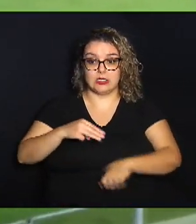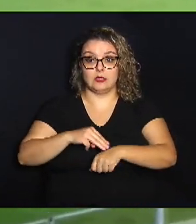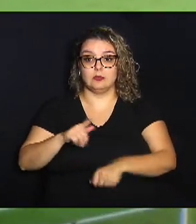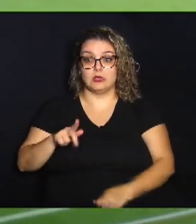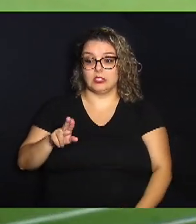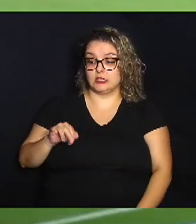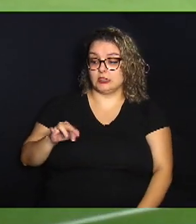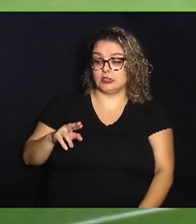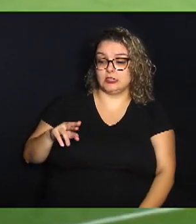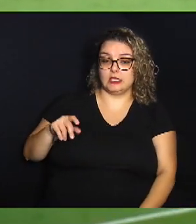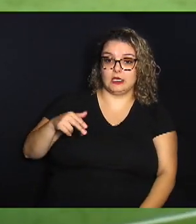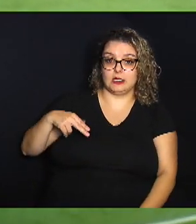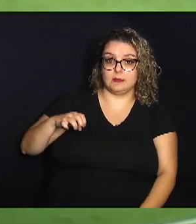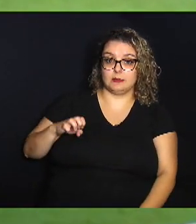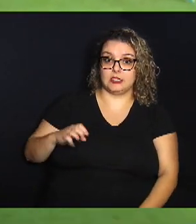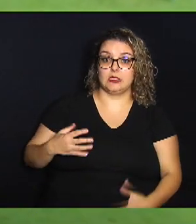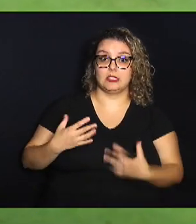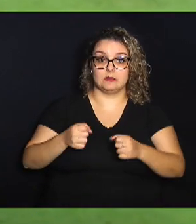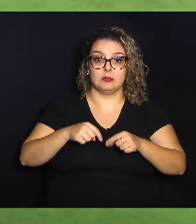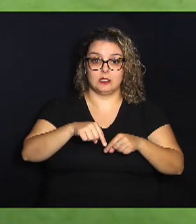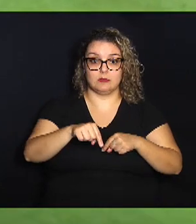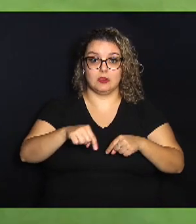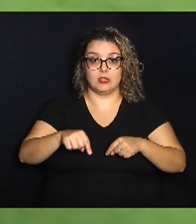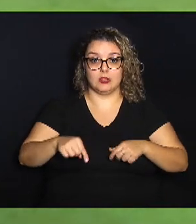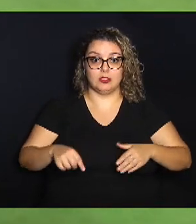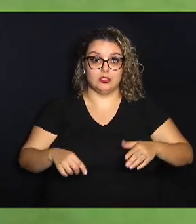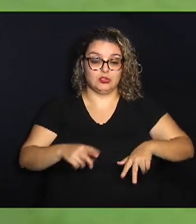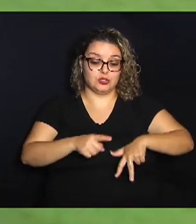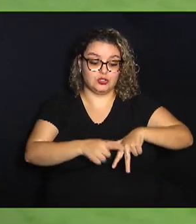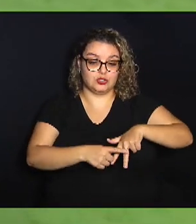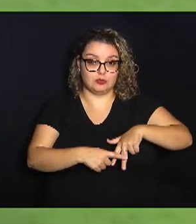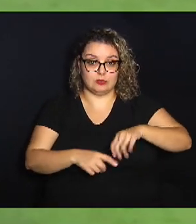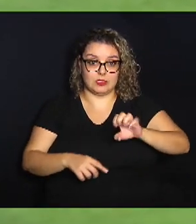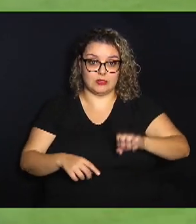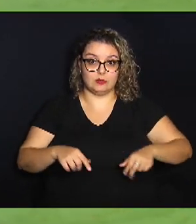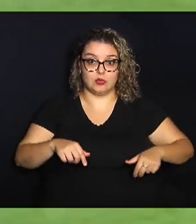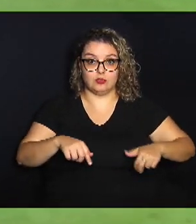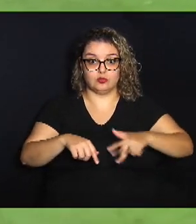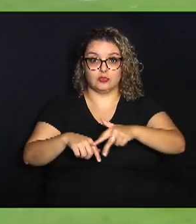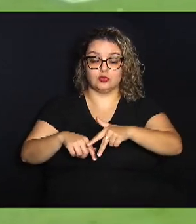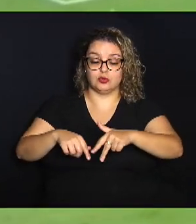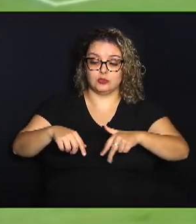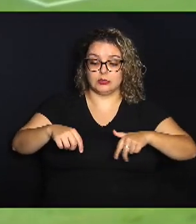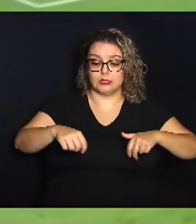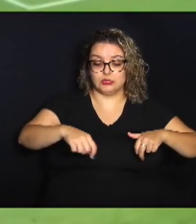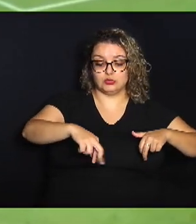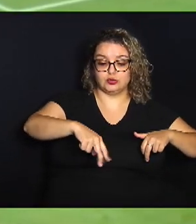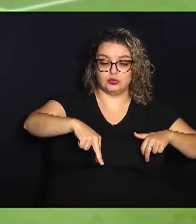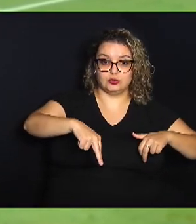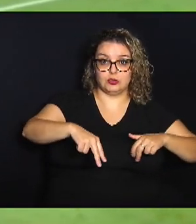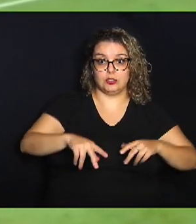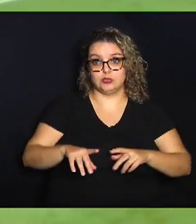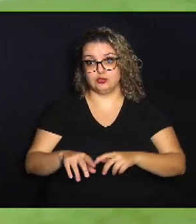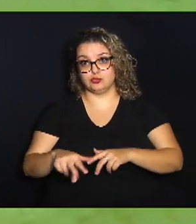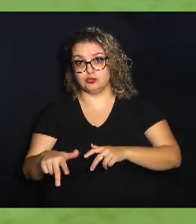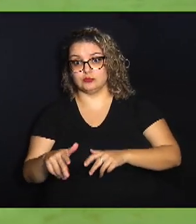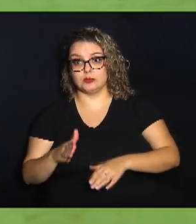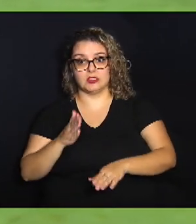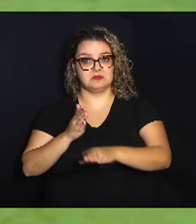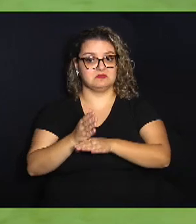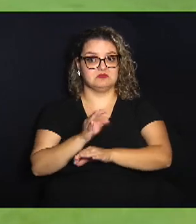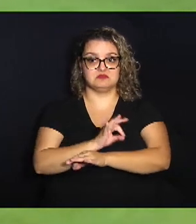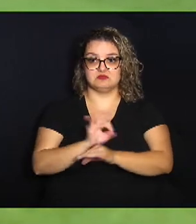Guilherme recebeu na área e de perna esquerda bateu cruzado. Douglas Borges se esticou e não achou